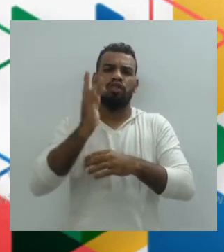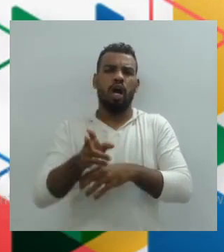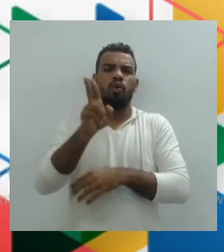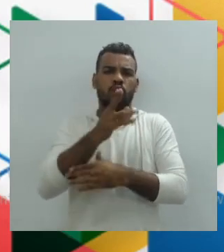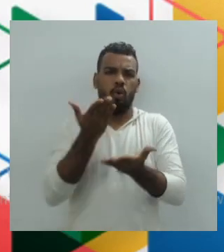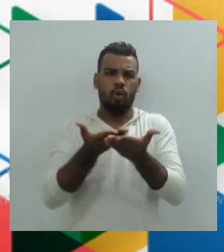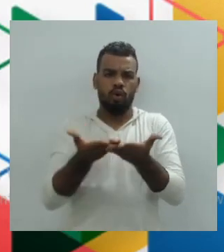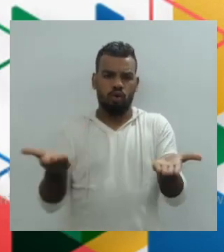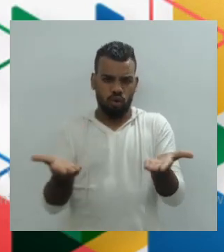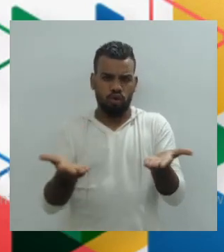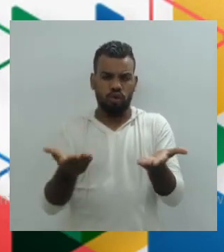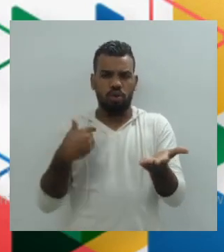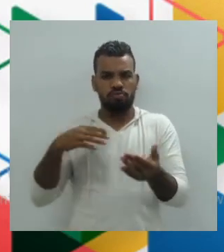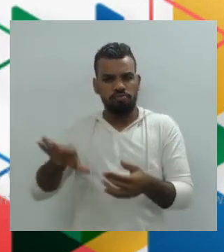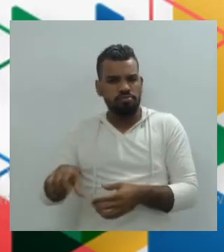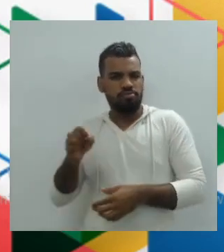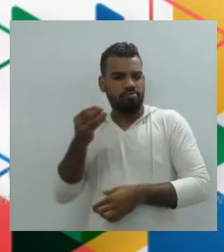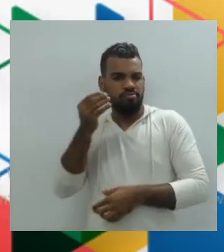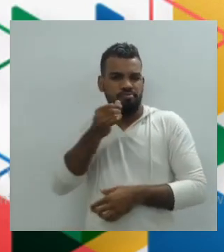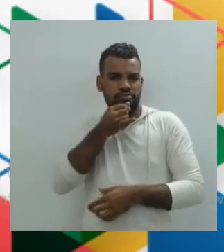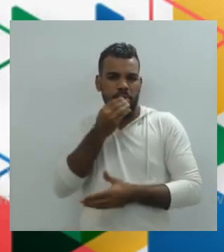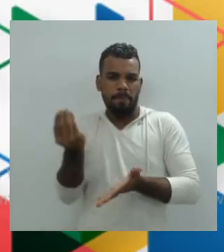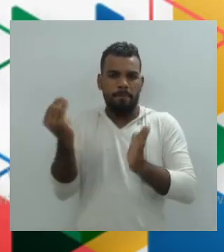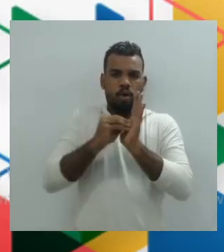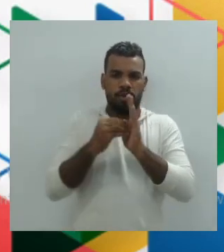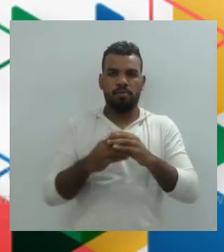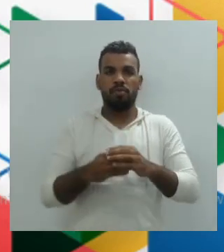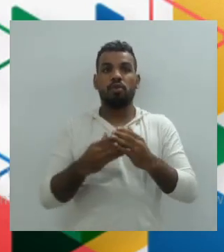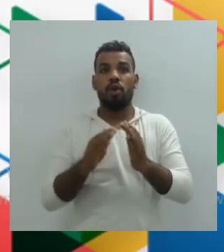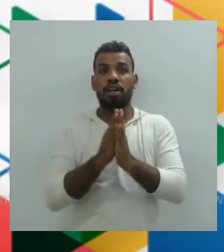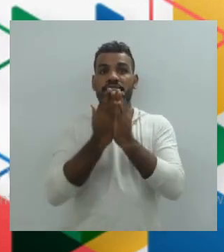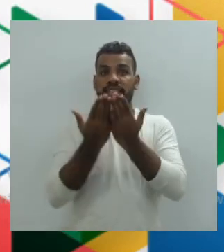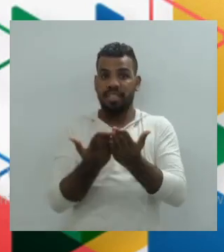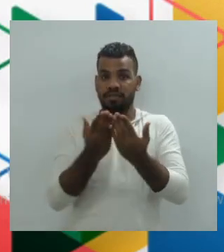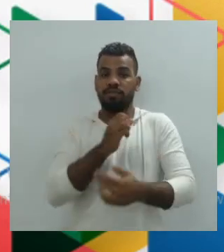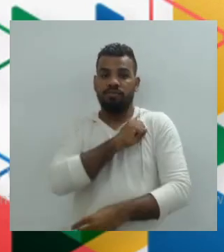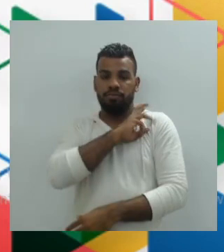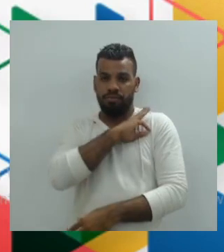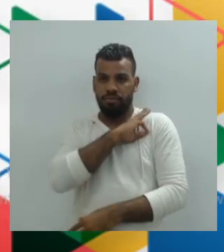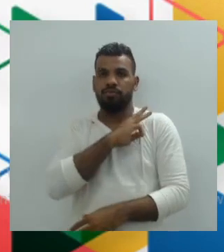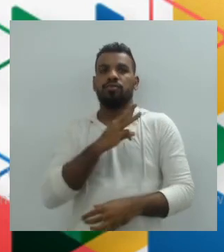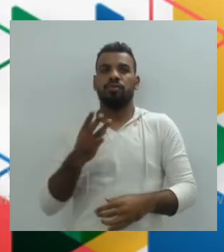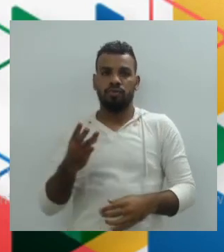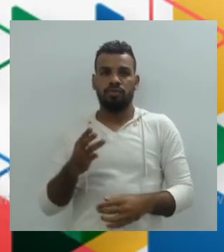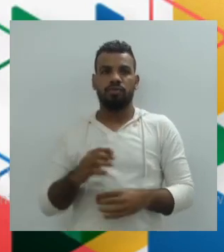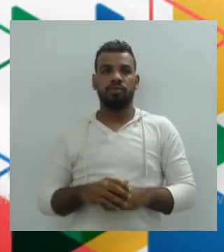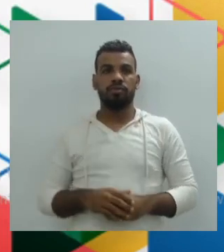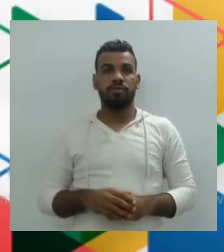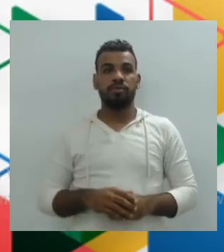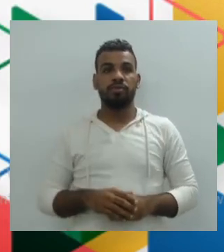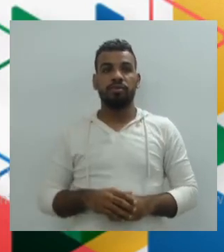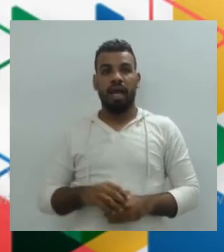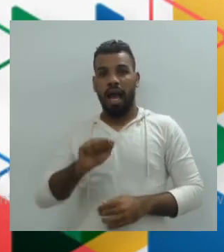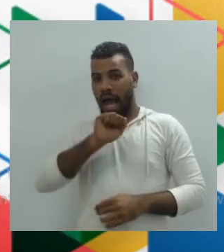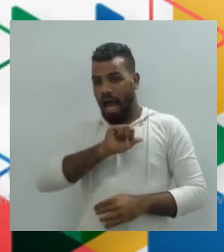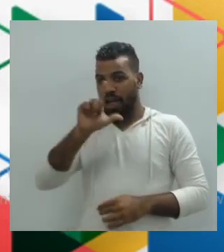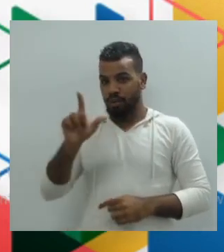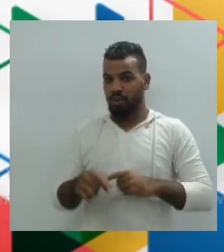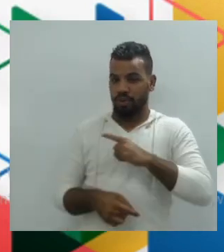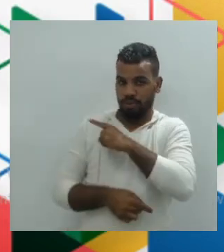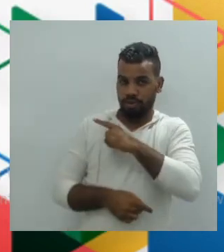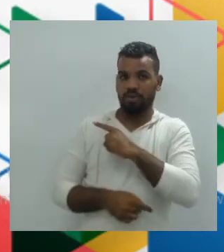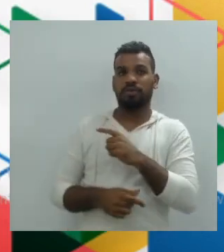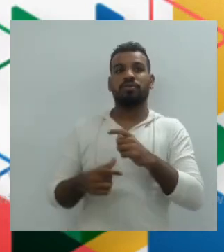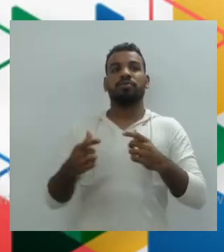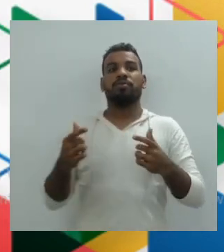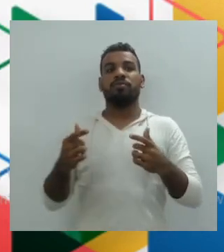na aula de hoje. Eu utilizei como base o livro de ensino médio Das Cavernas ao Terceiro Milênio, da